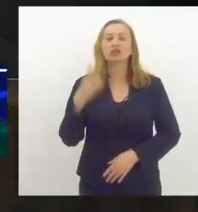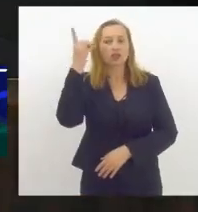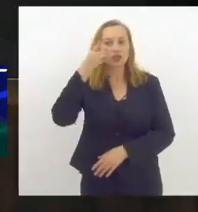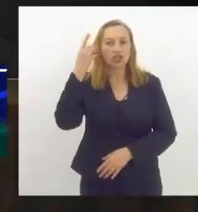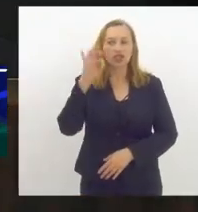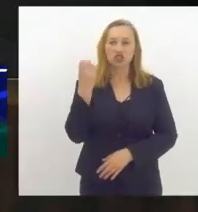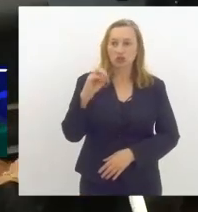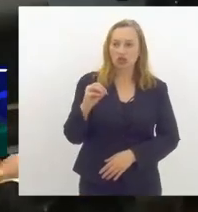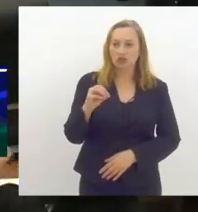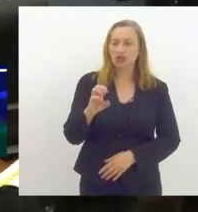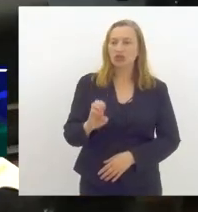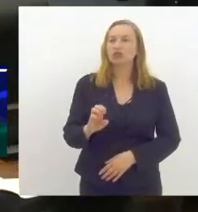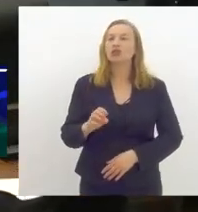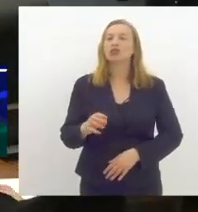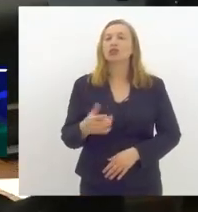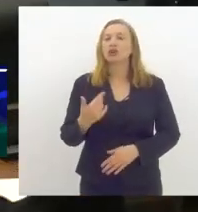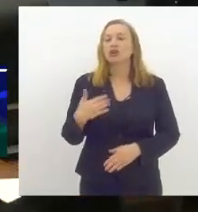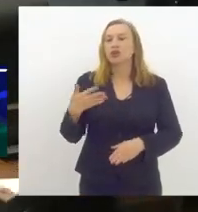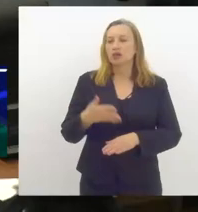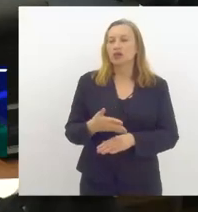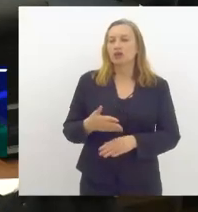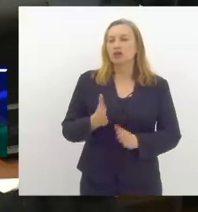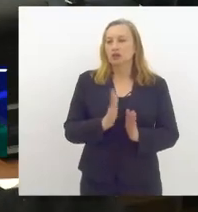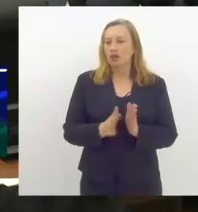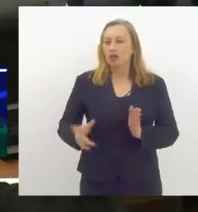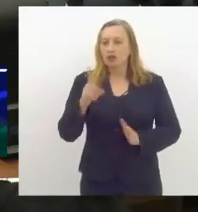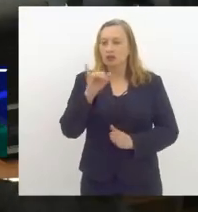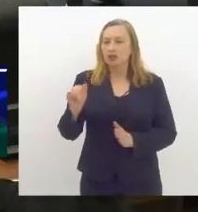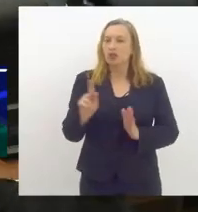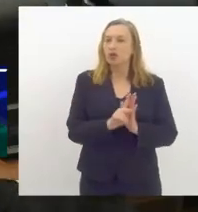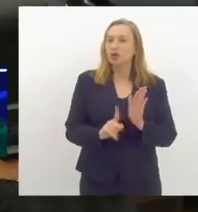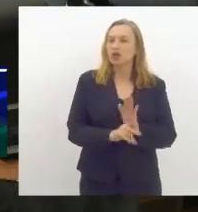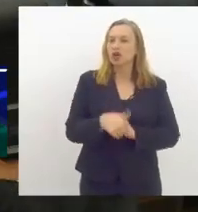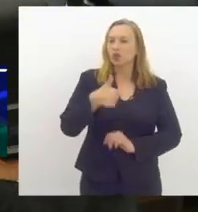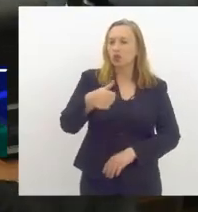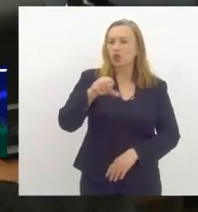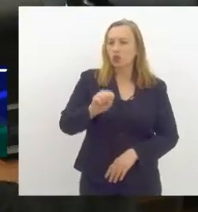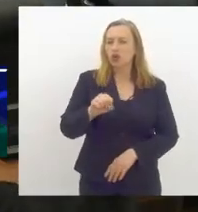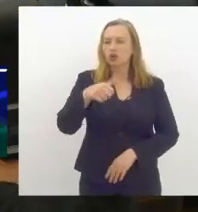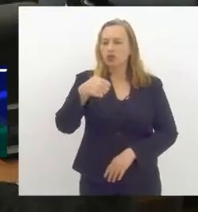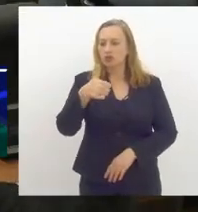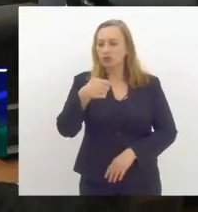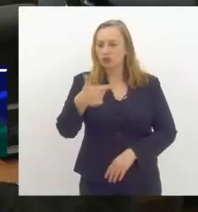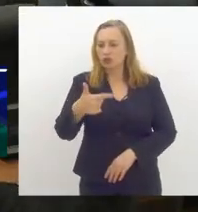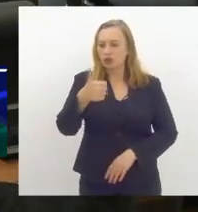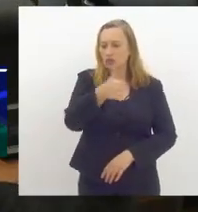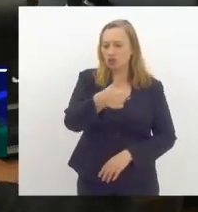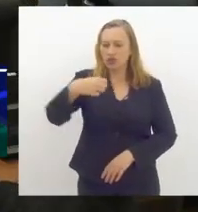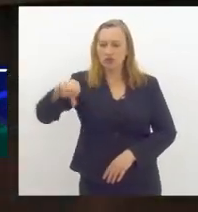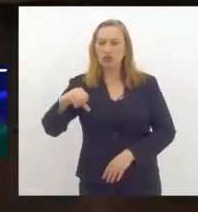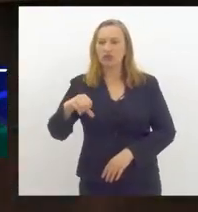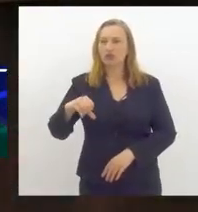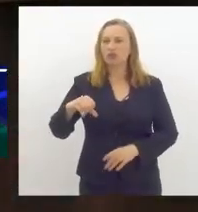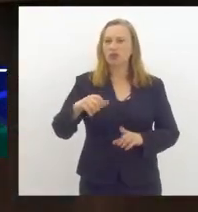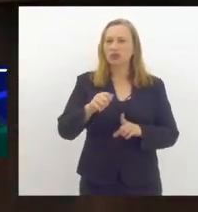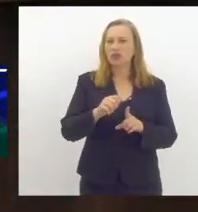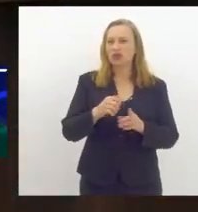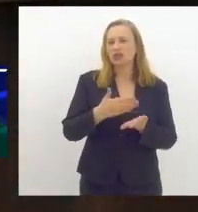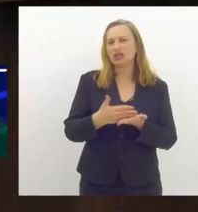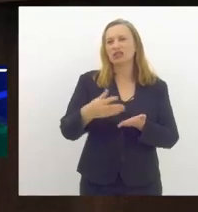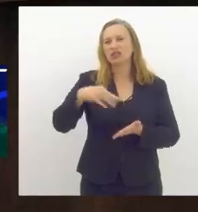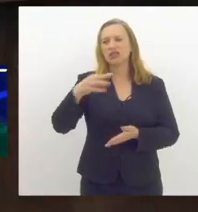deputado Gustavo Schmitz o presidente eu dei entrada no pedido de inclusão de óleo do dia do projeto oito 2/2019 desde Março 2002